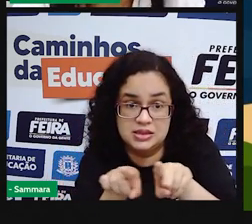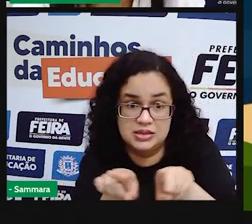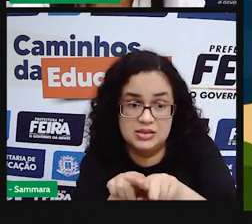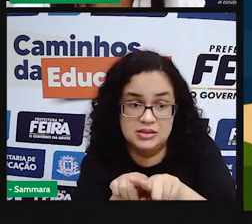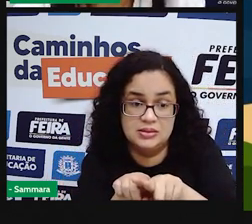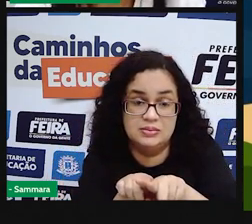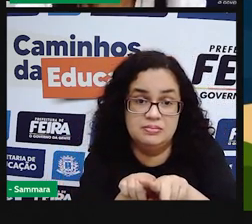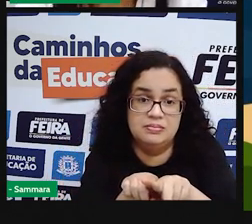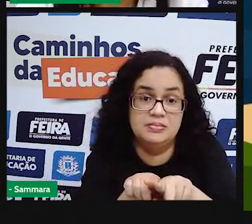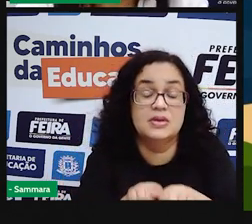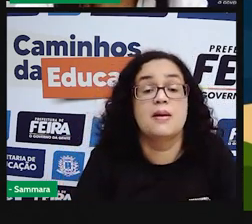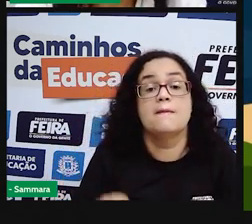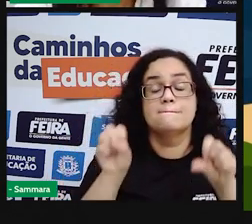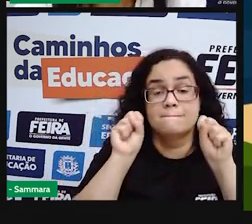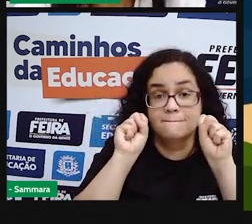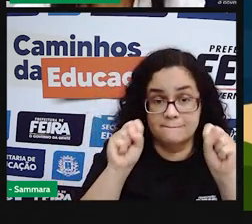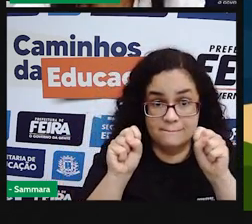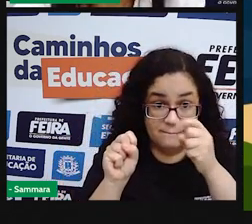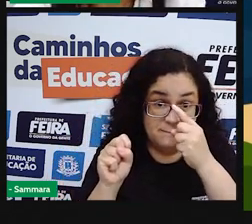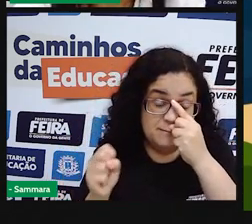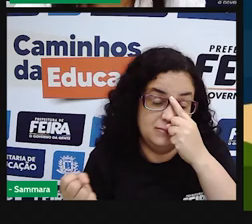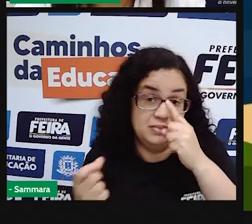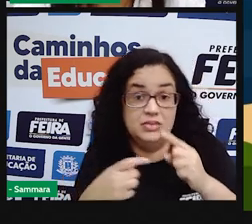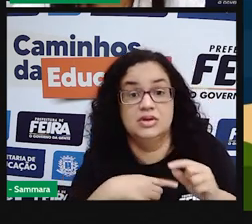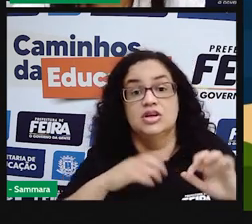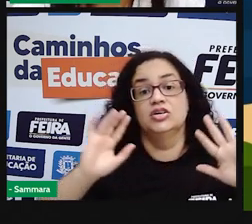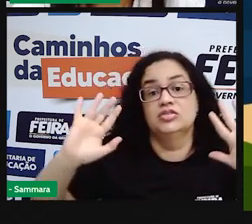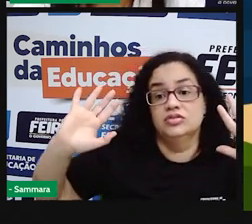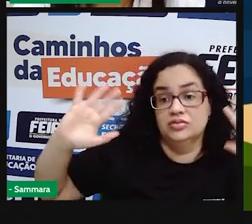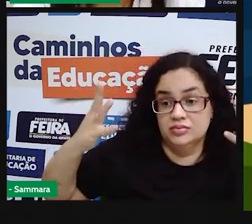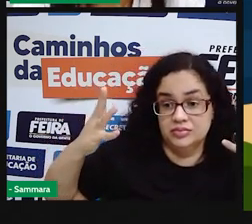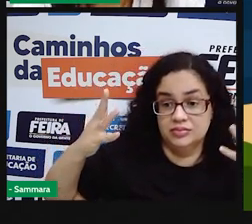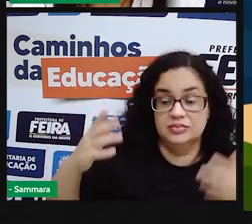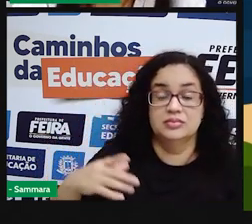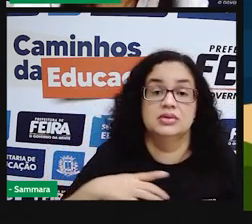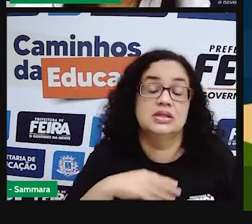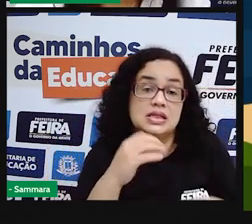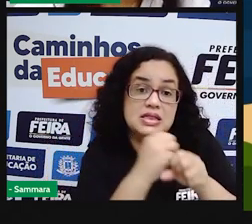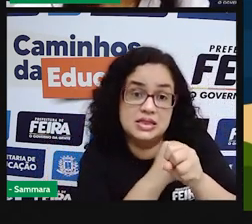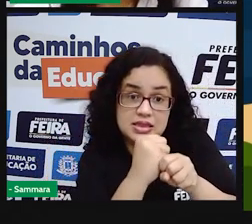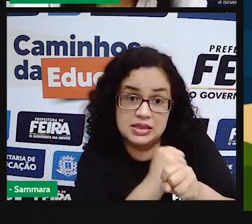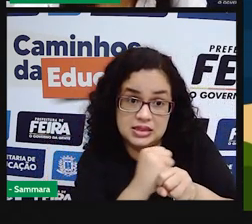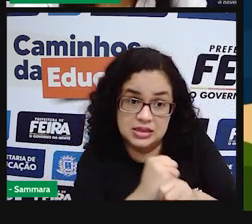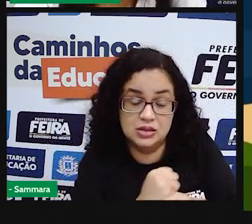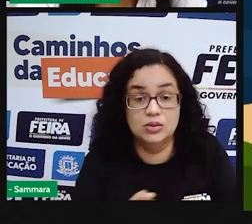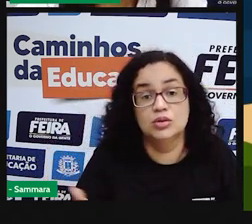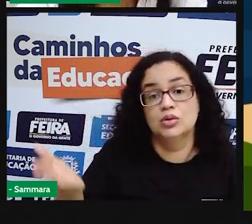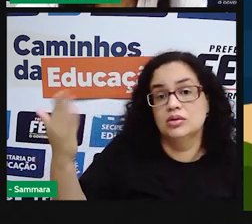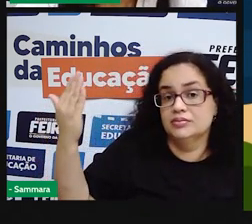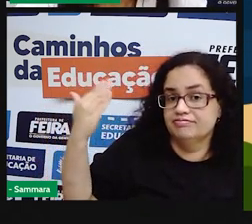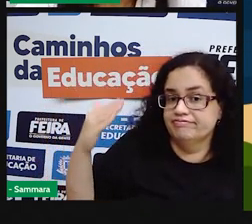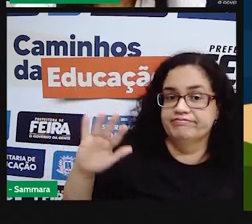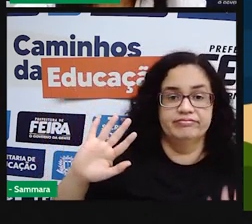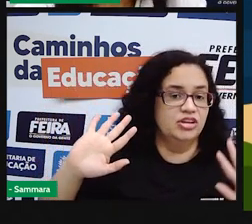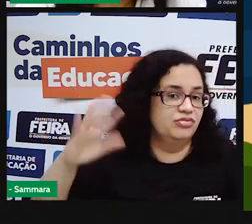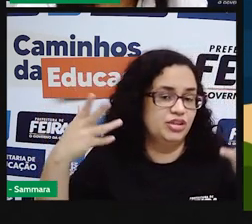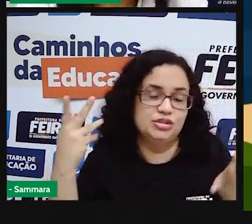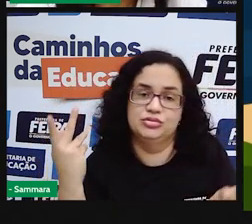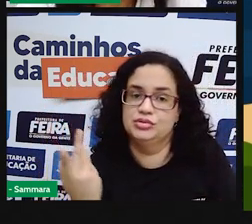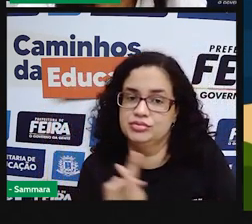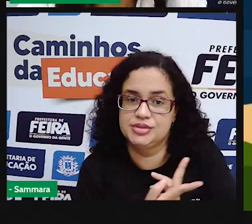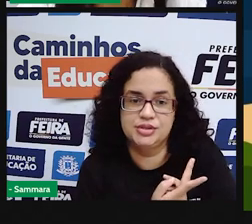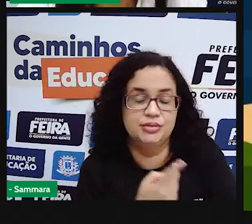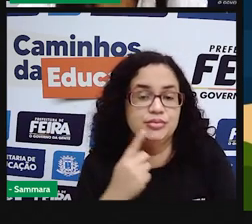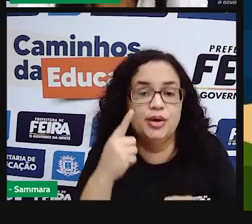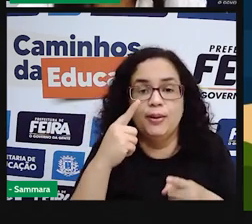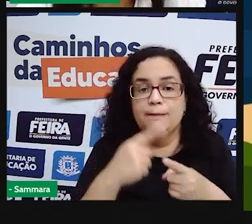que podem participar, que gostam de participar. Esse ano, como ano passado, as festas não estão acontecendo, né?